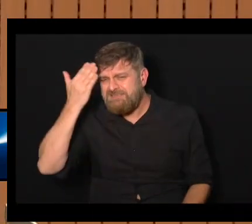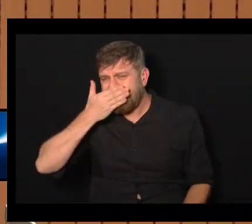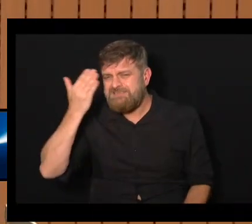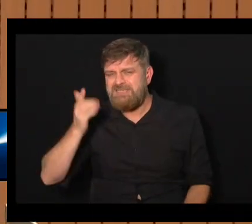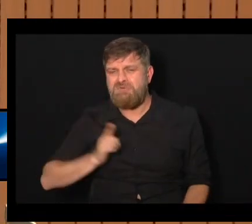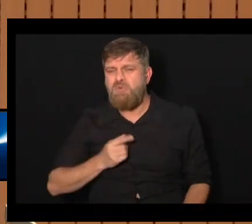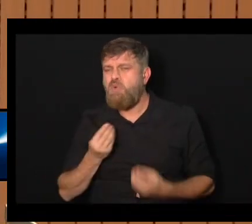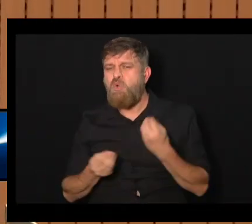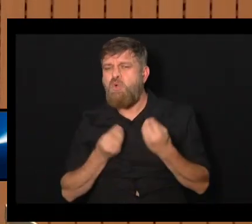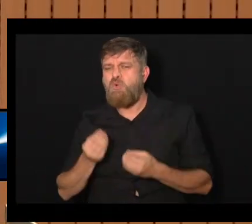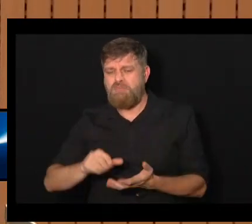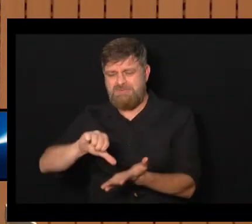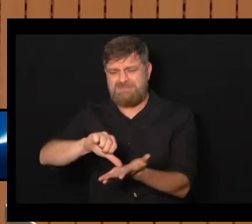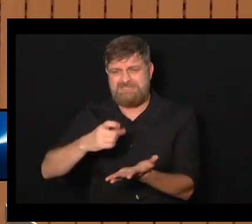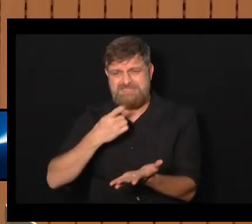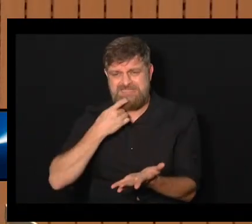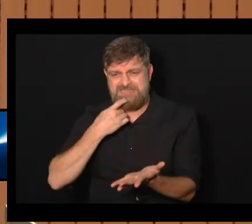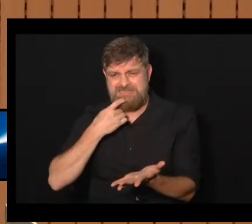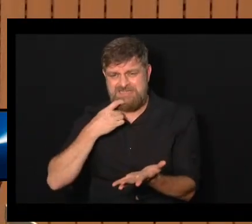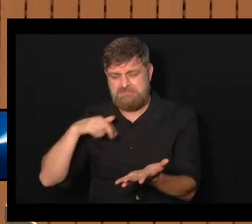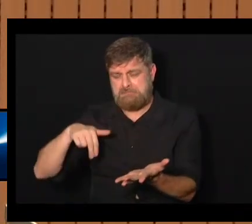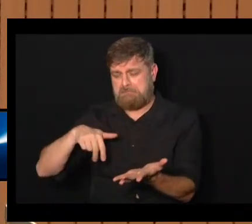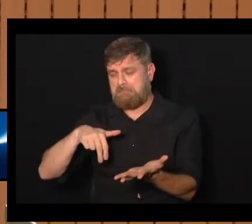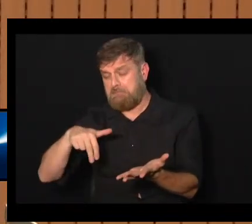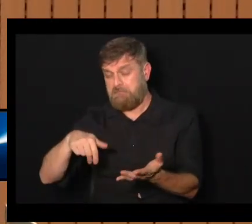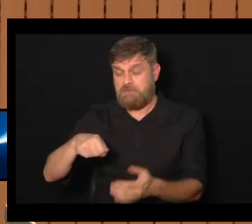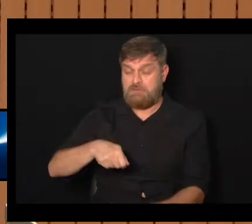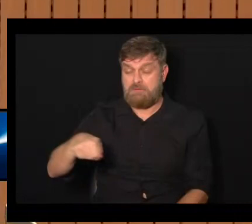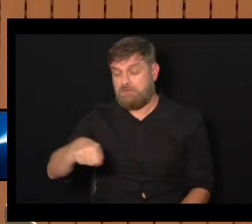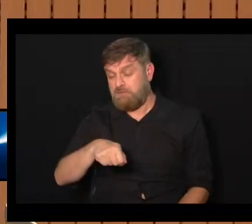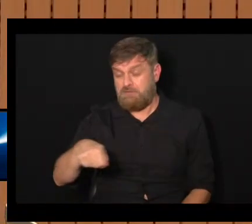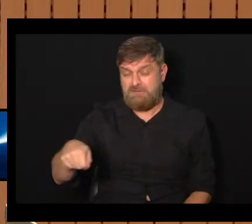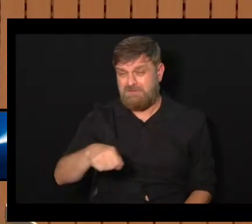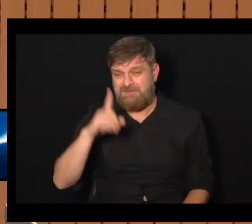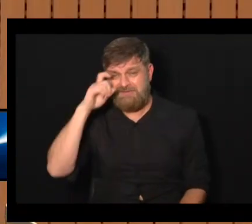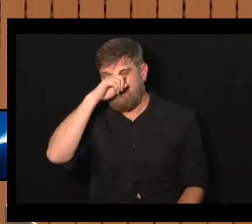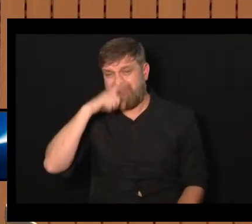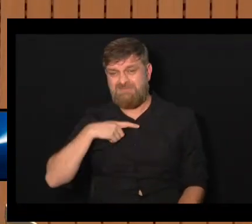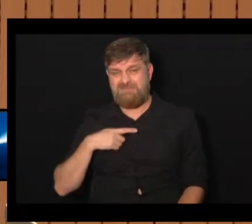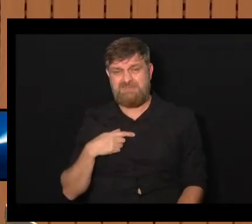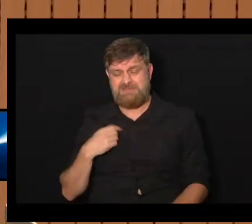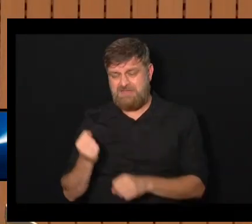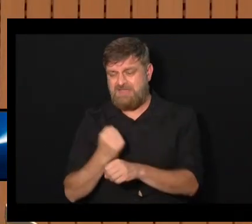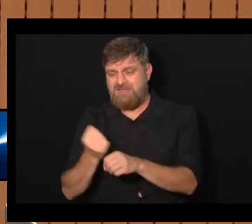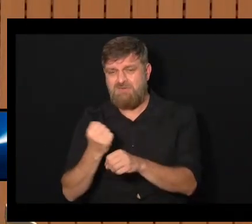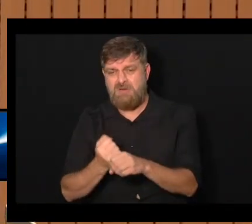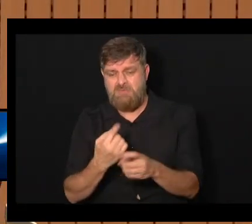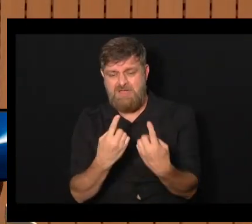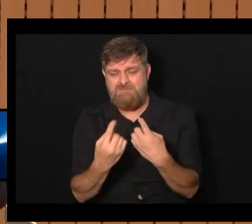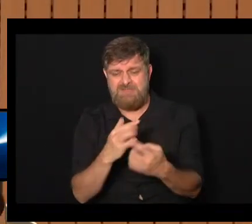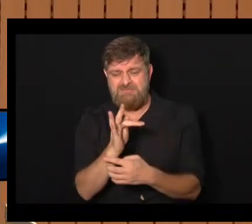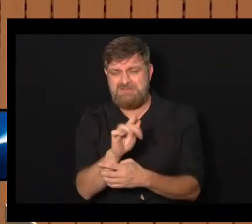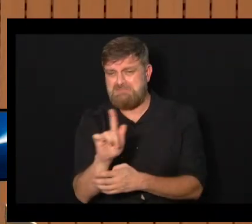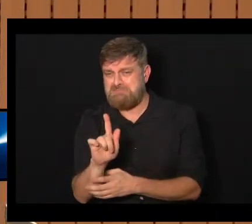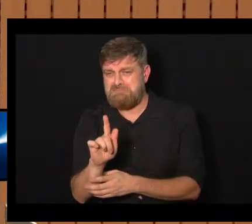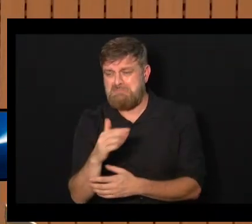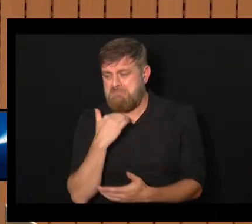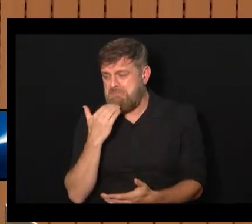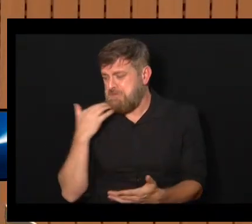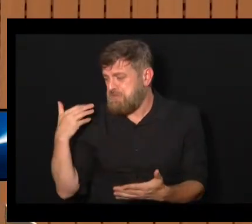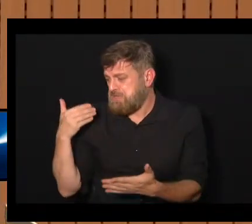para andar no centro de Campinas, principalmente depois da reforma da Glicério. E até o